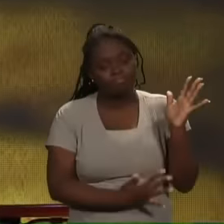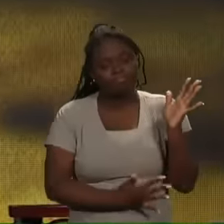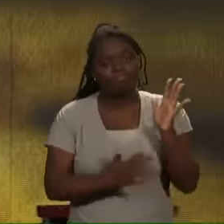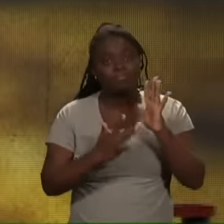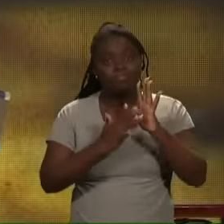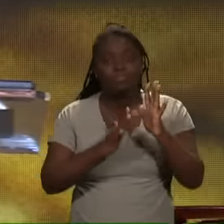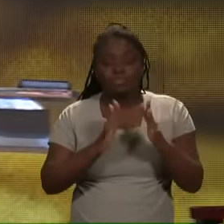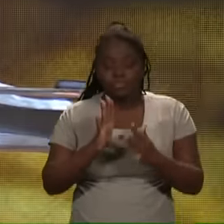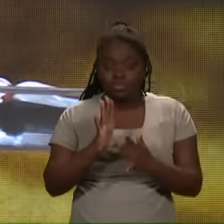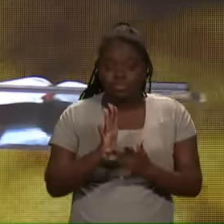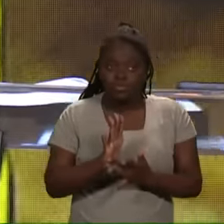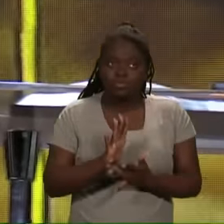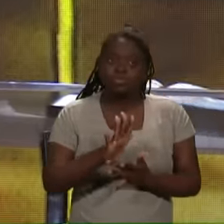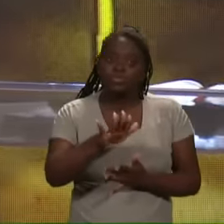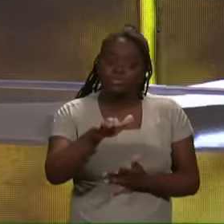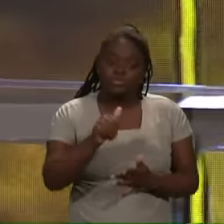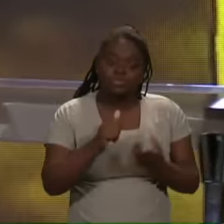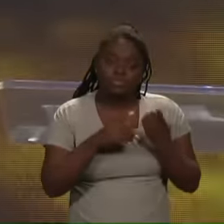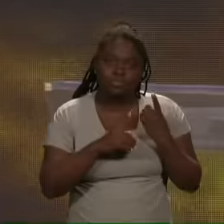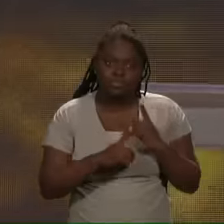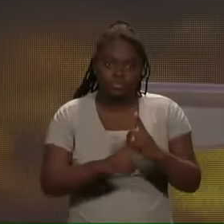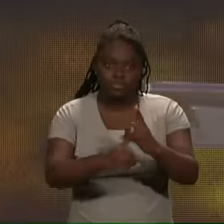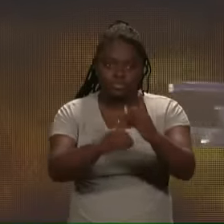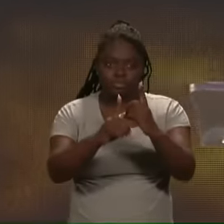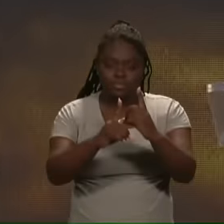Jesus chamando os discípulos.